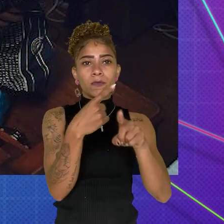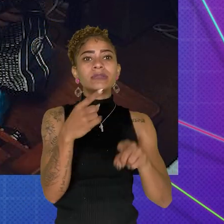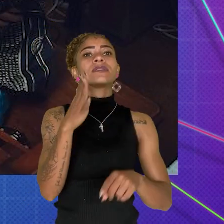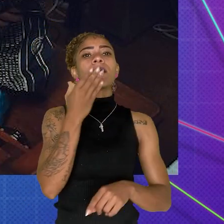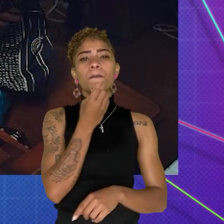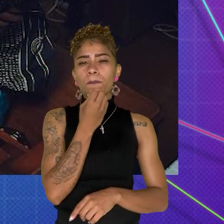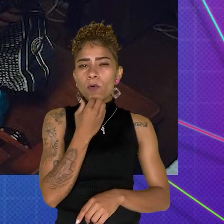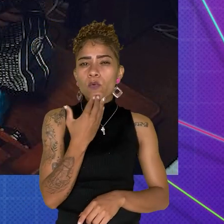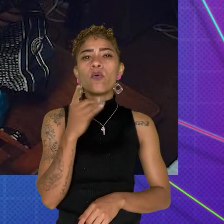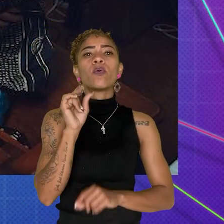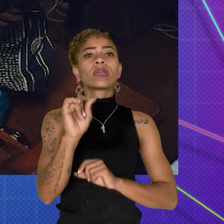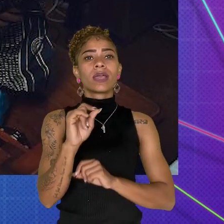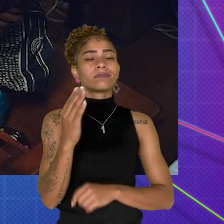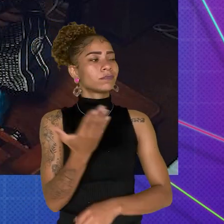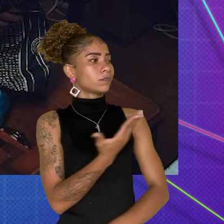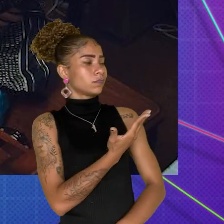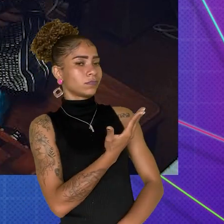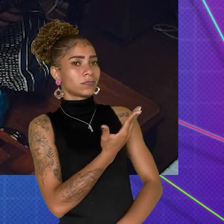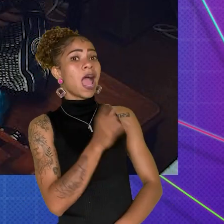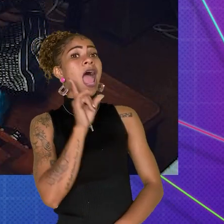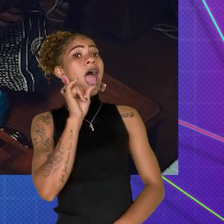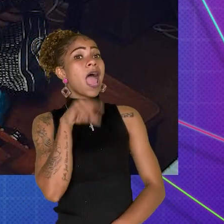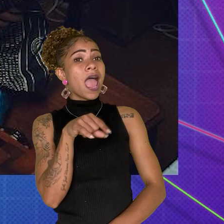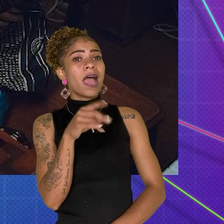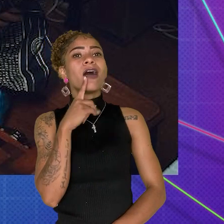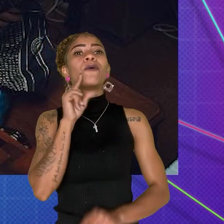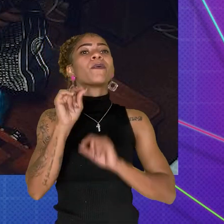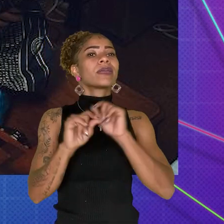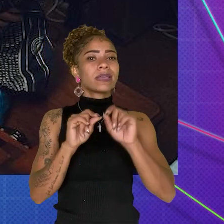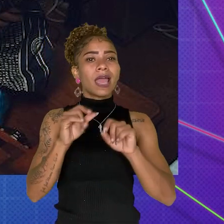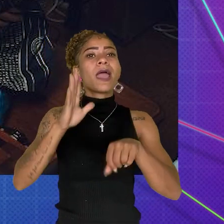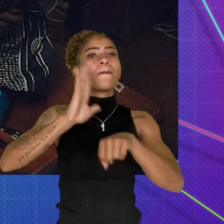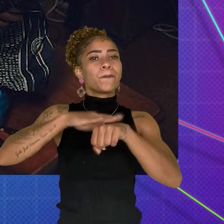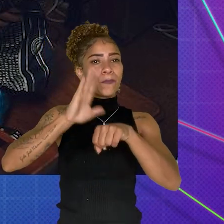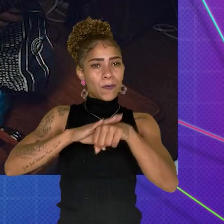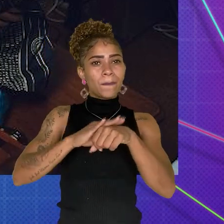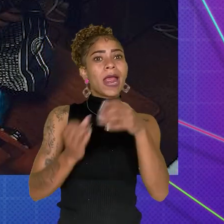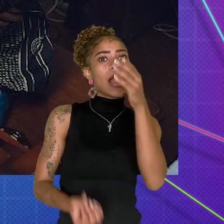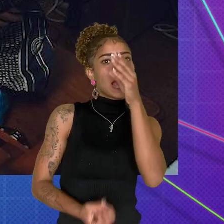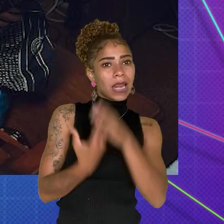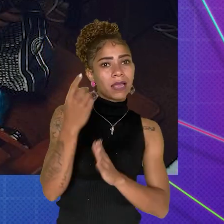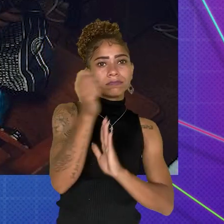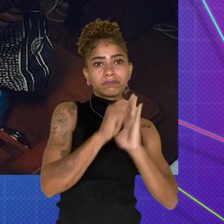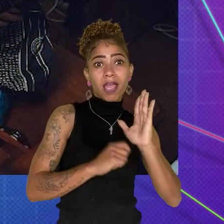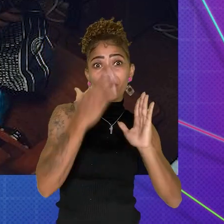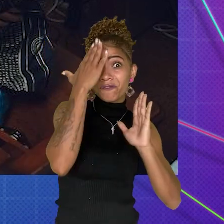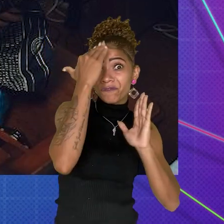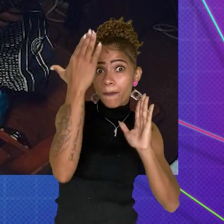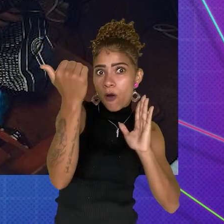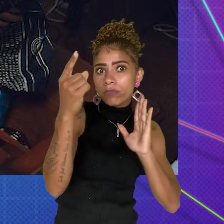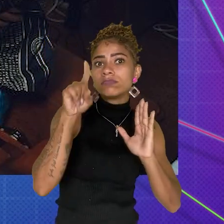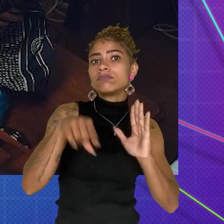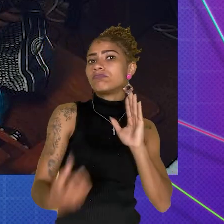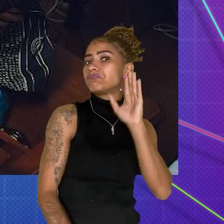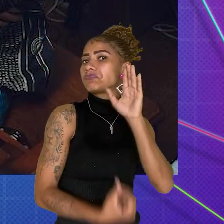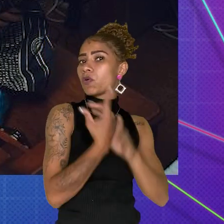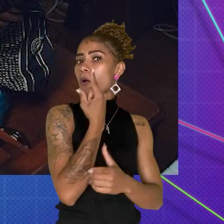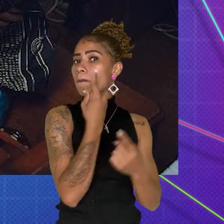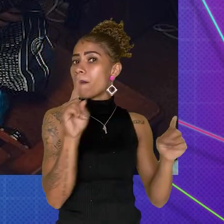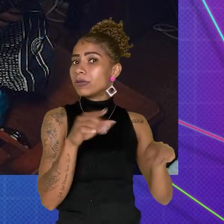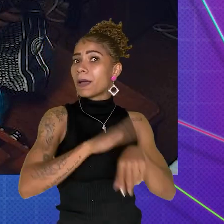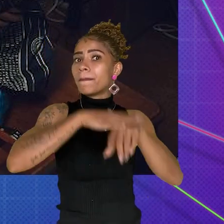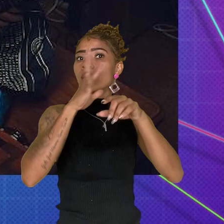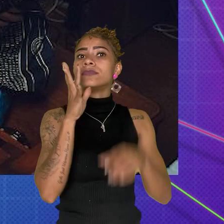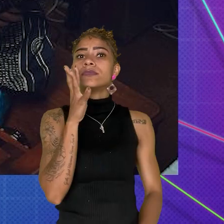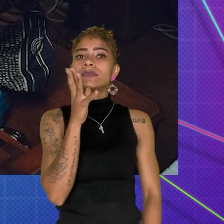sonoras icônicas da série Final Fantasy, Nobuo Uematsu é um dos compositores de jogos mais famosos do mundo. Ele criou algumas das